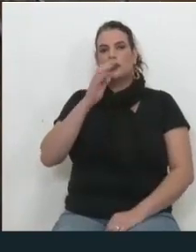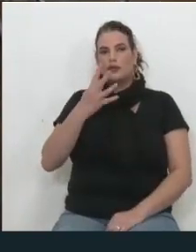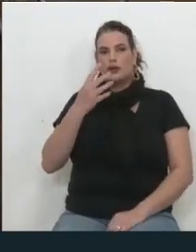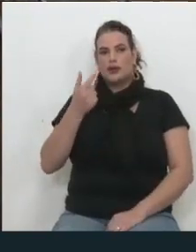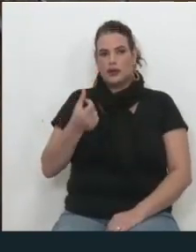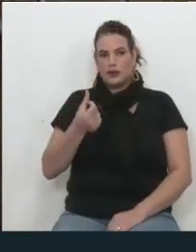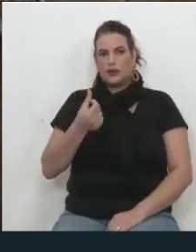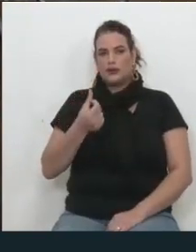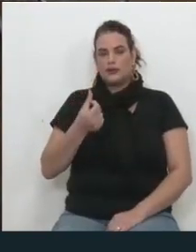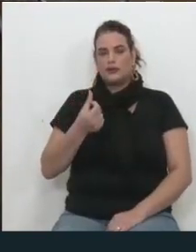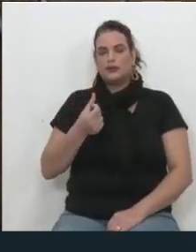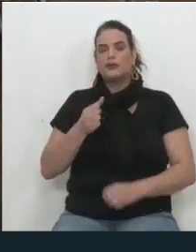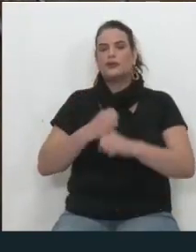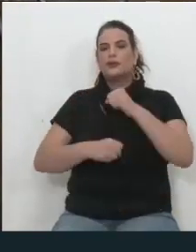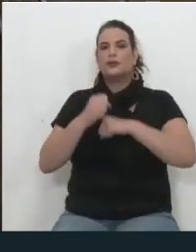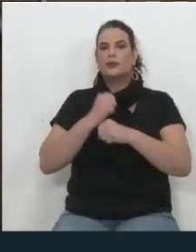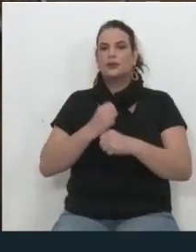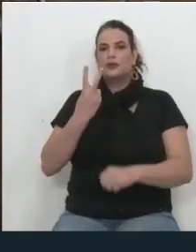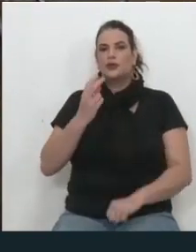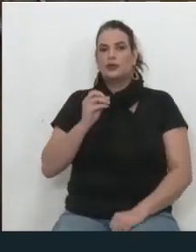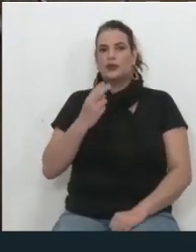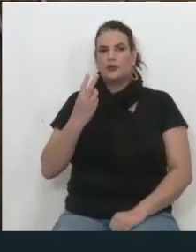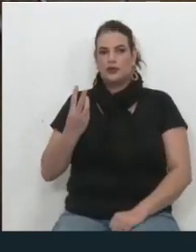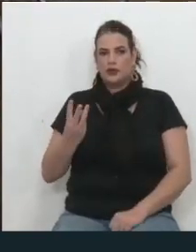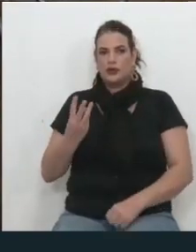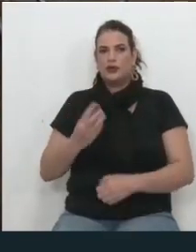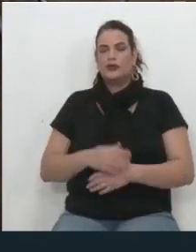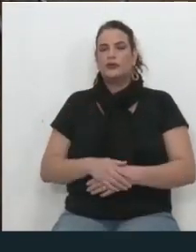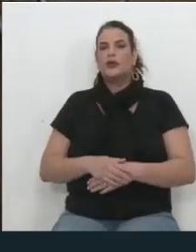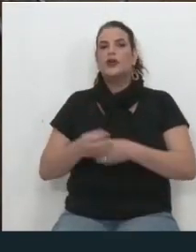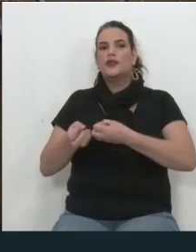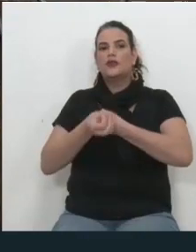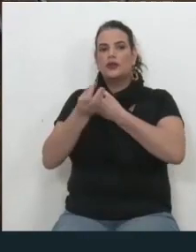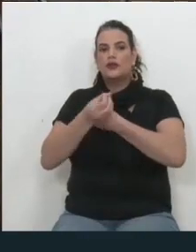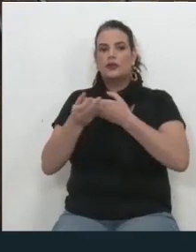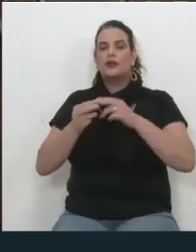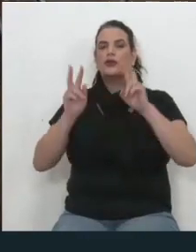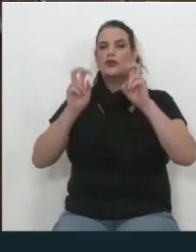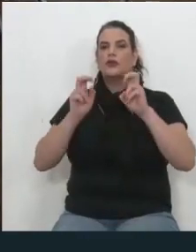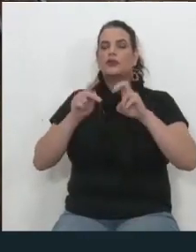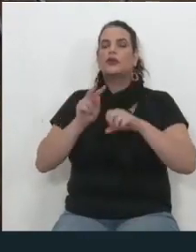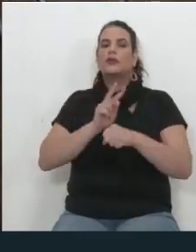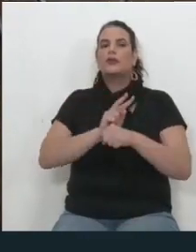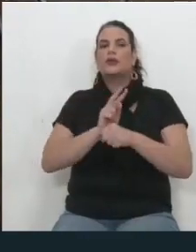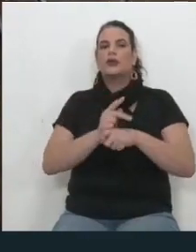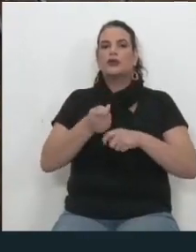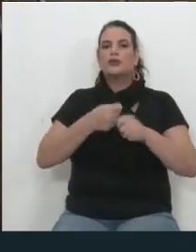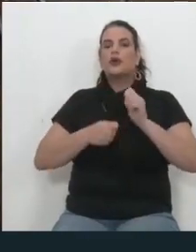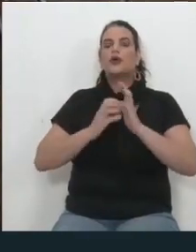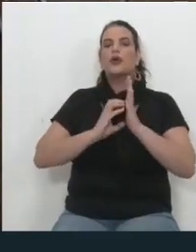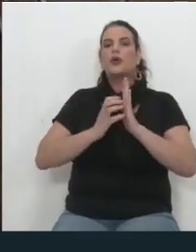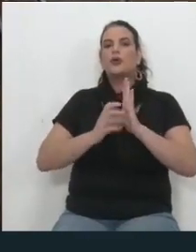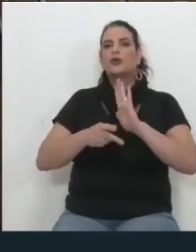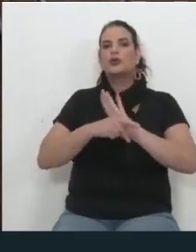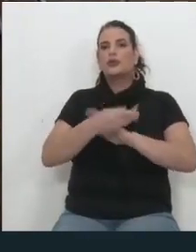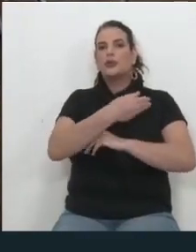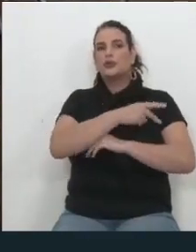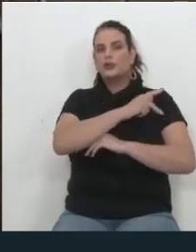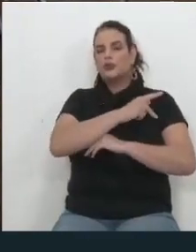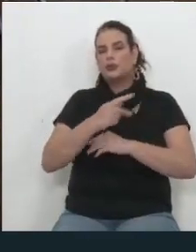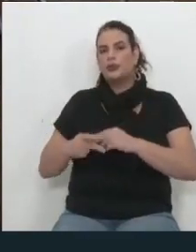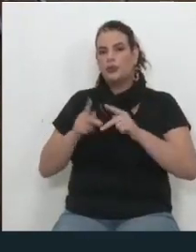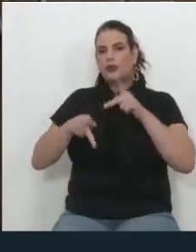1746 de 2023. Informações sobre a previsão de concurso público para